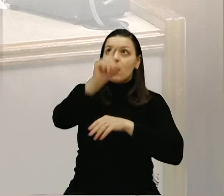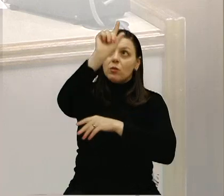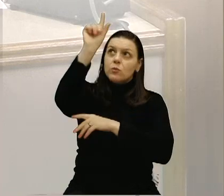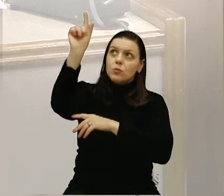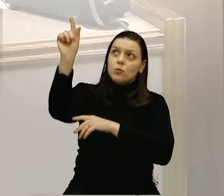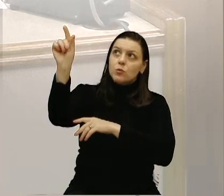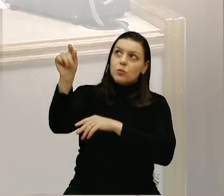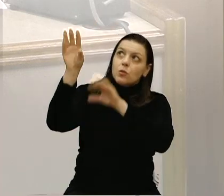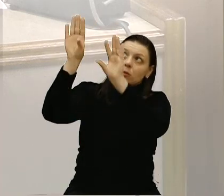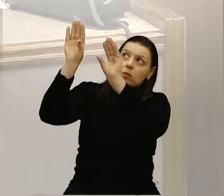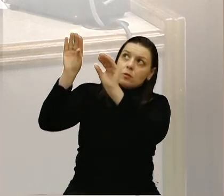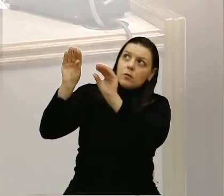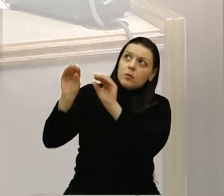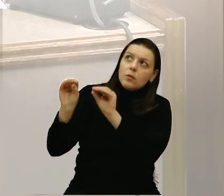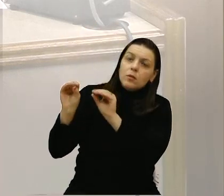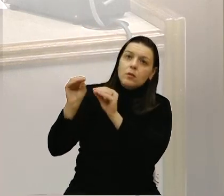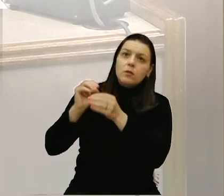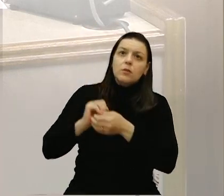luar.